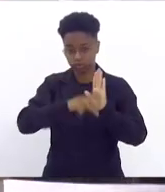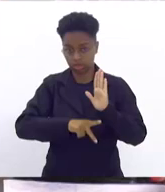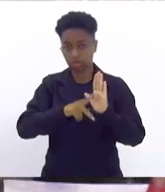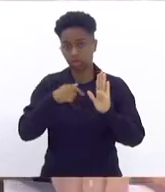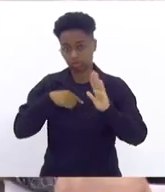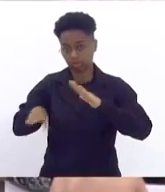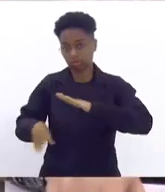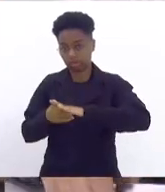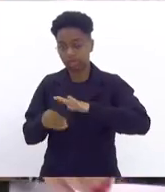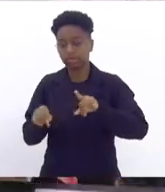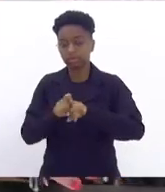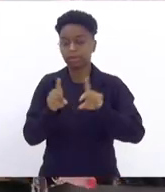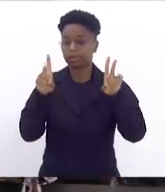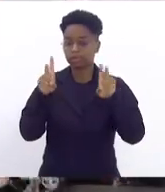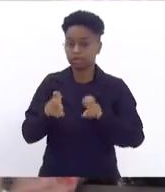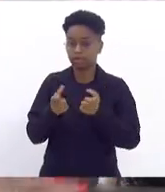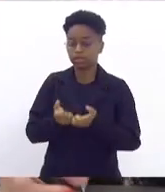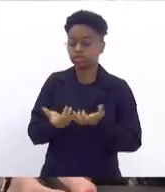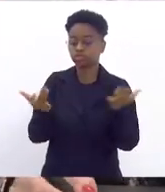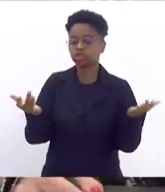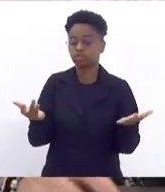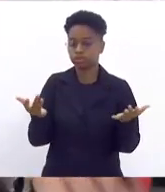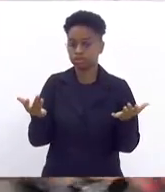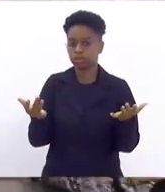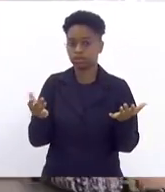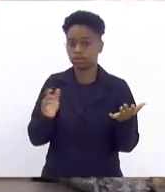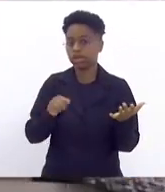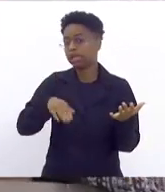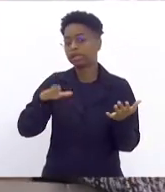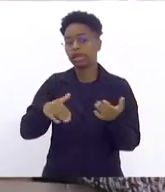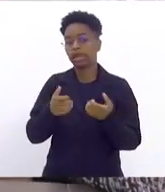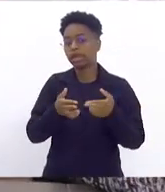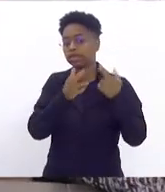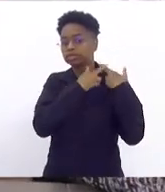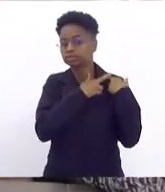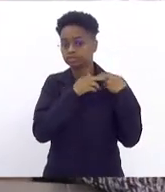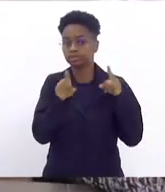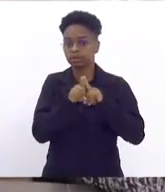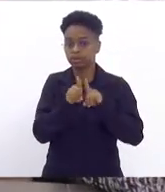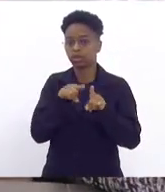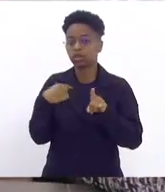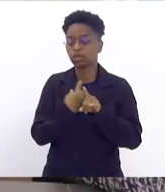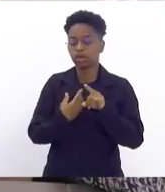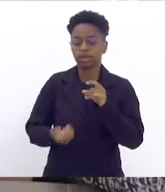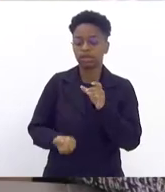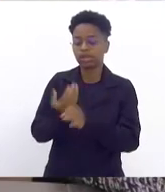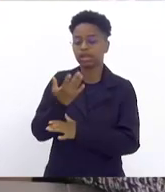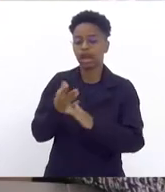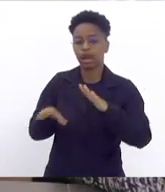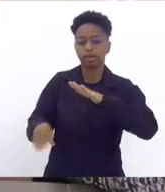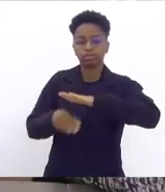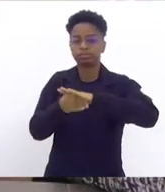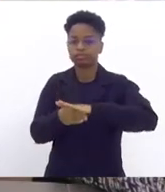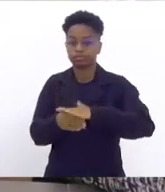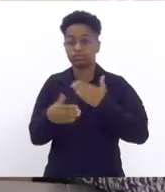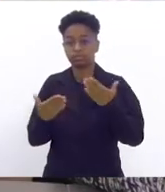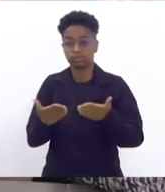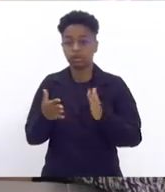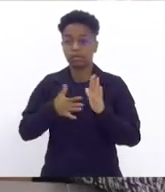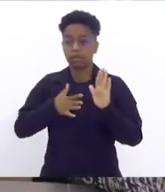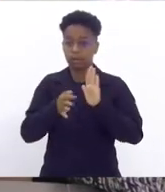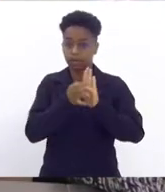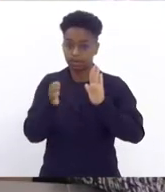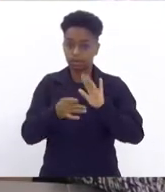emenda. E sobre a questão também da distribuição, a gente vai tentar criar, acrescentar no projeto essa distribuição. Então, meu parecer é